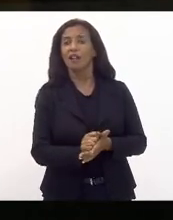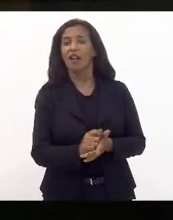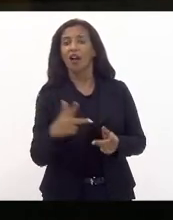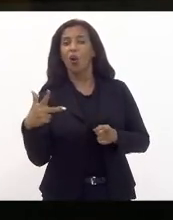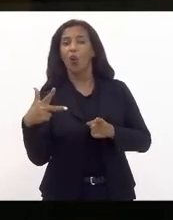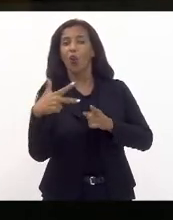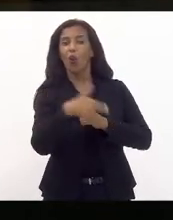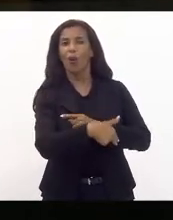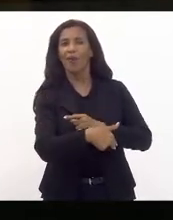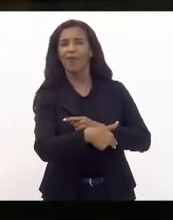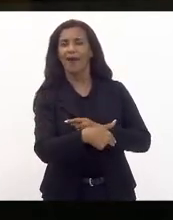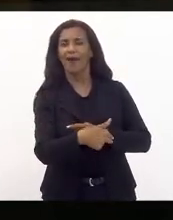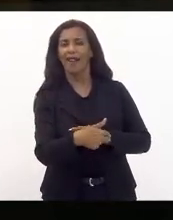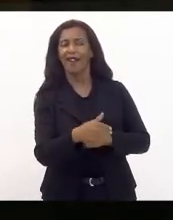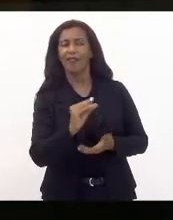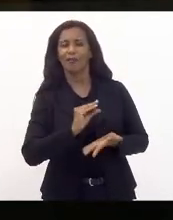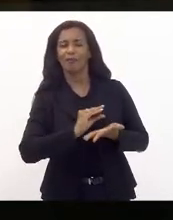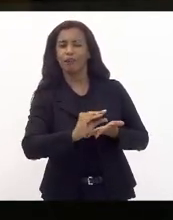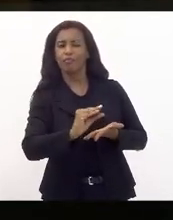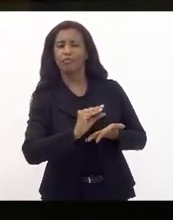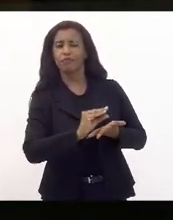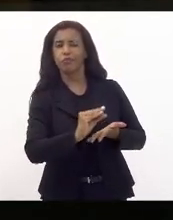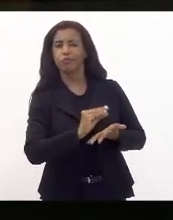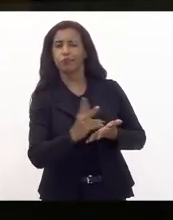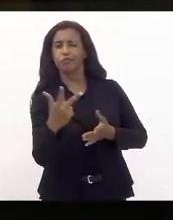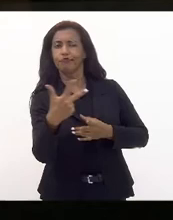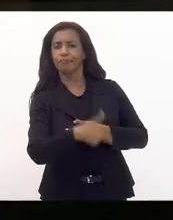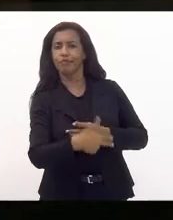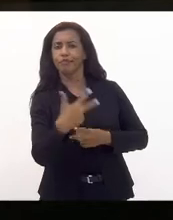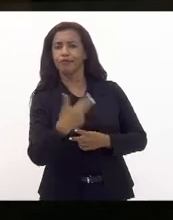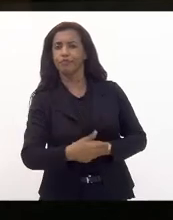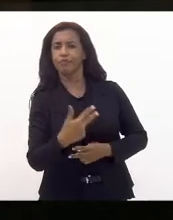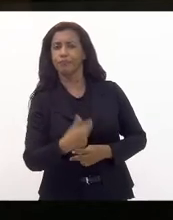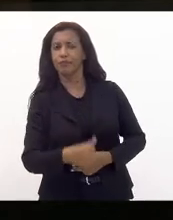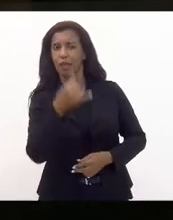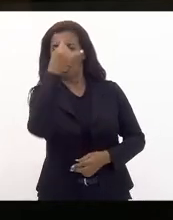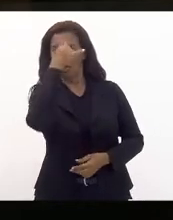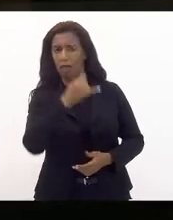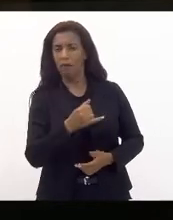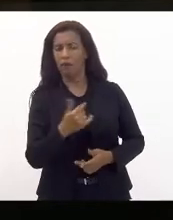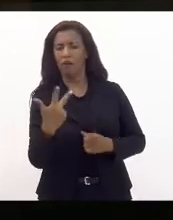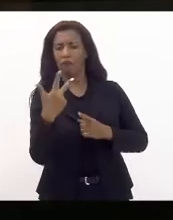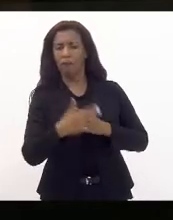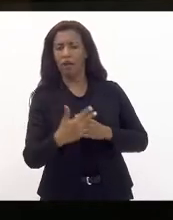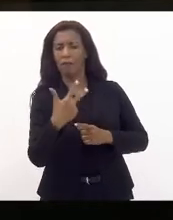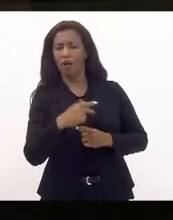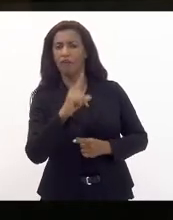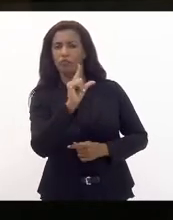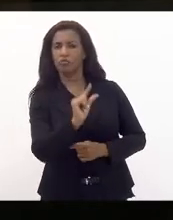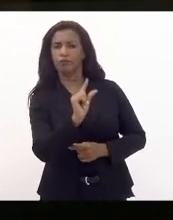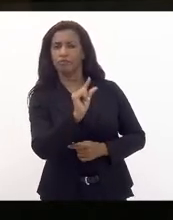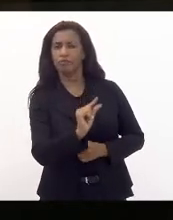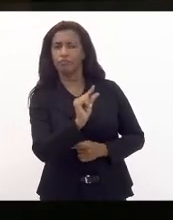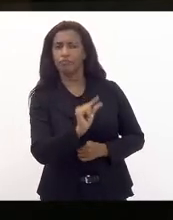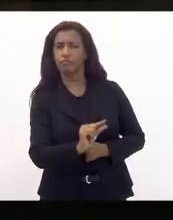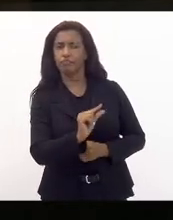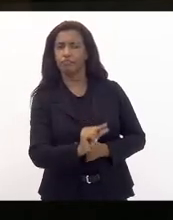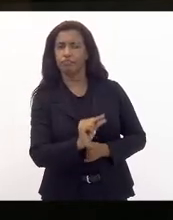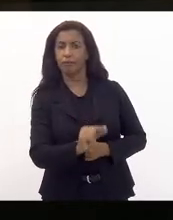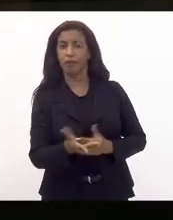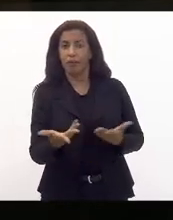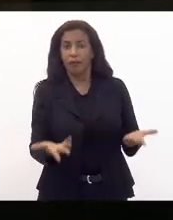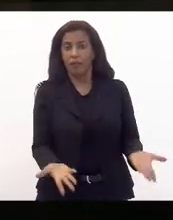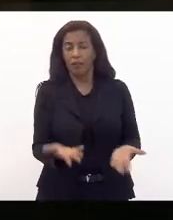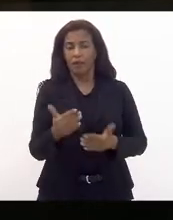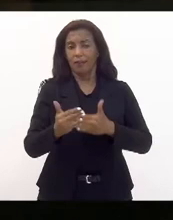cortar os recursos que são destinados para aquela Fundação vai cortando cortando e aí